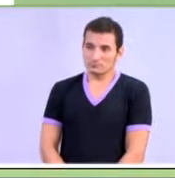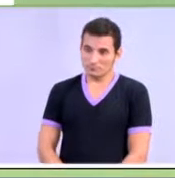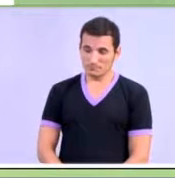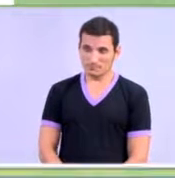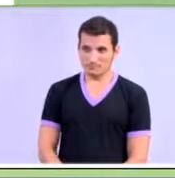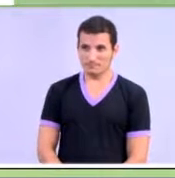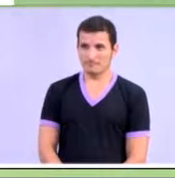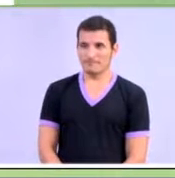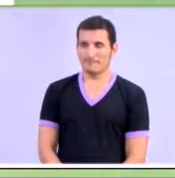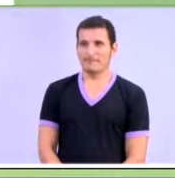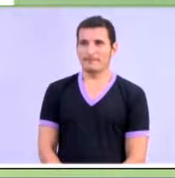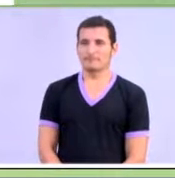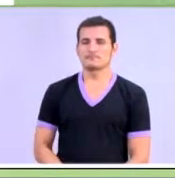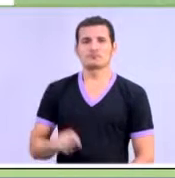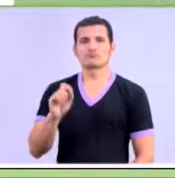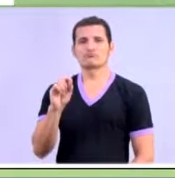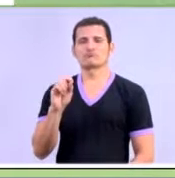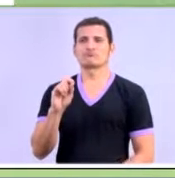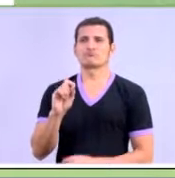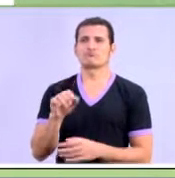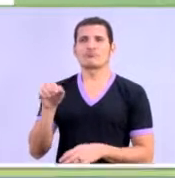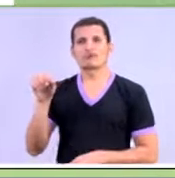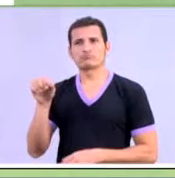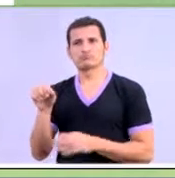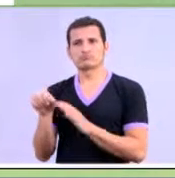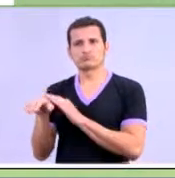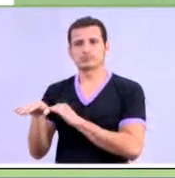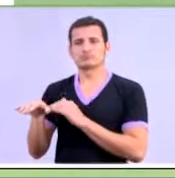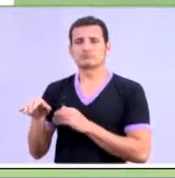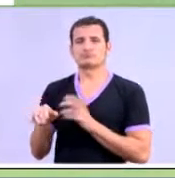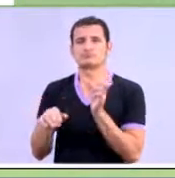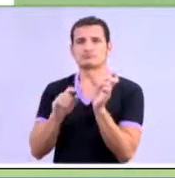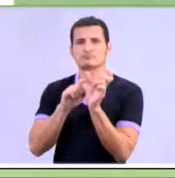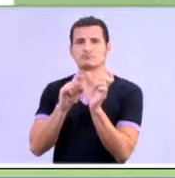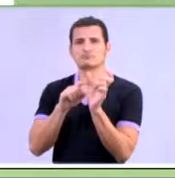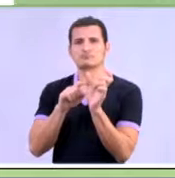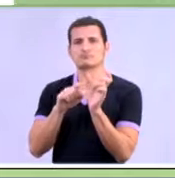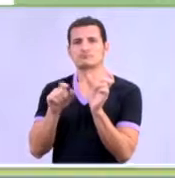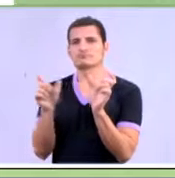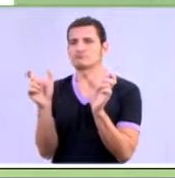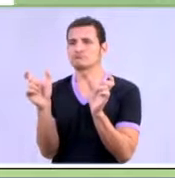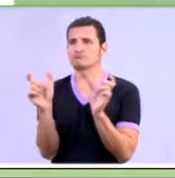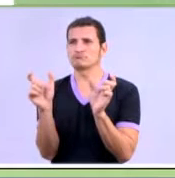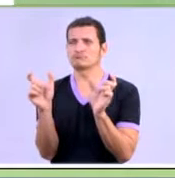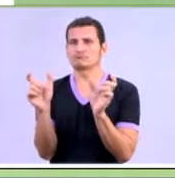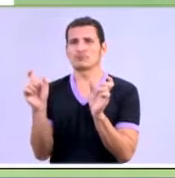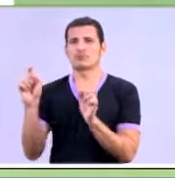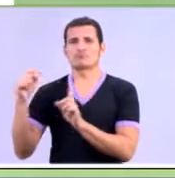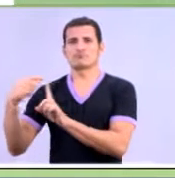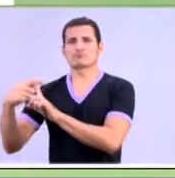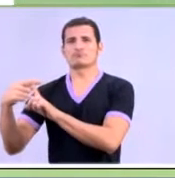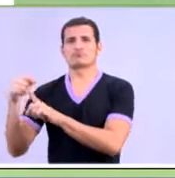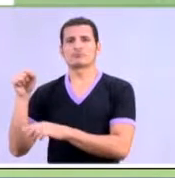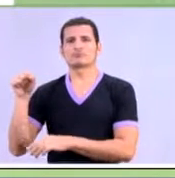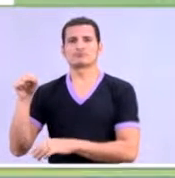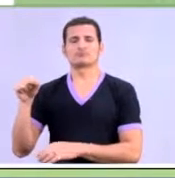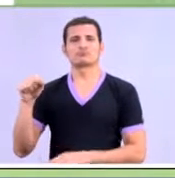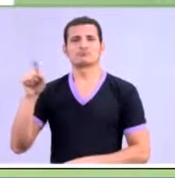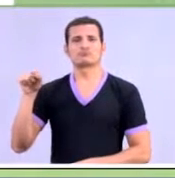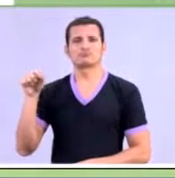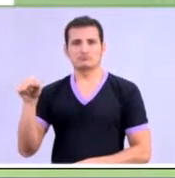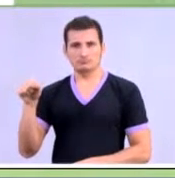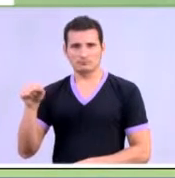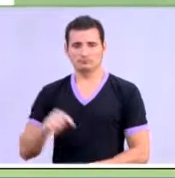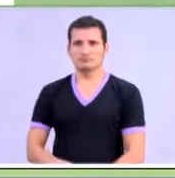eu deposito? O saldo vai receber o saldo mais um determinado valor que eu não sei.